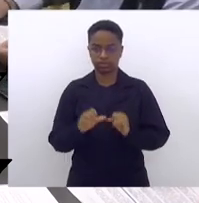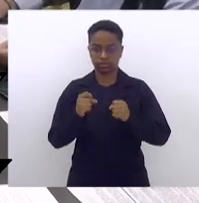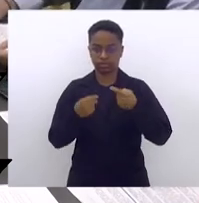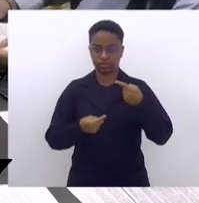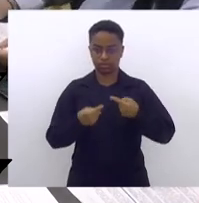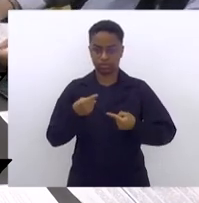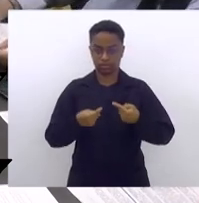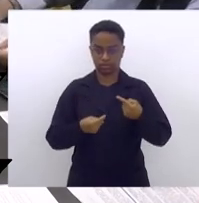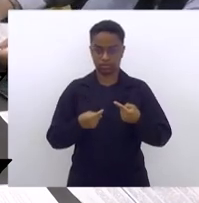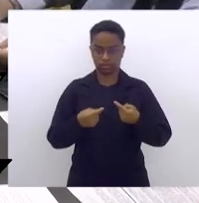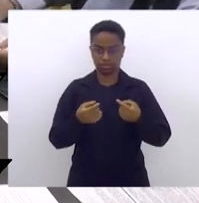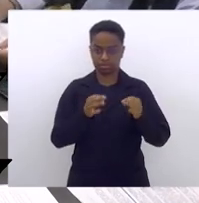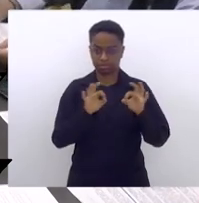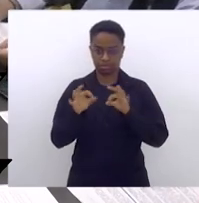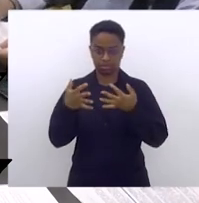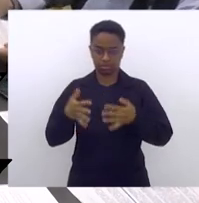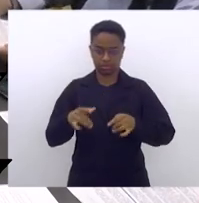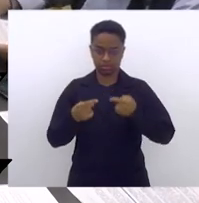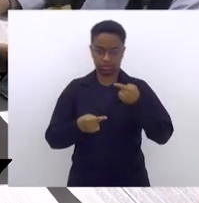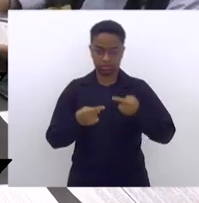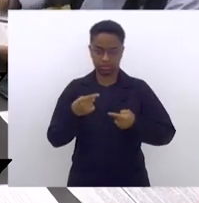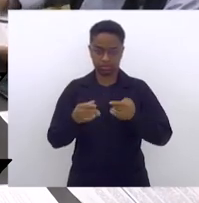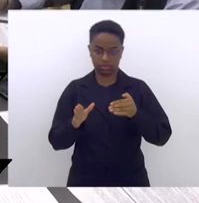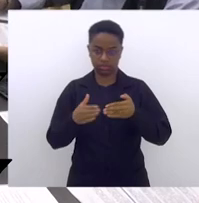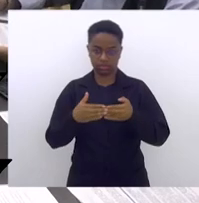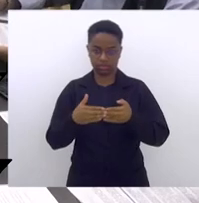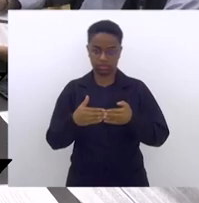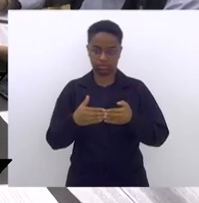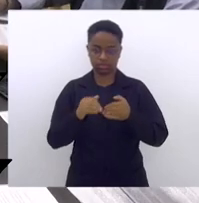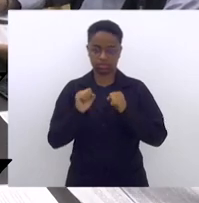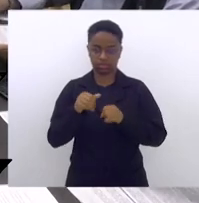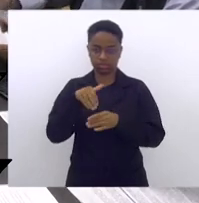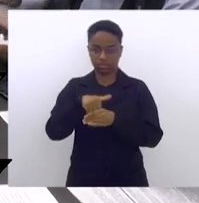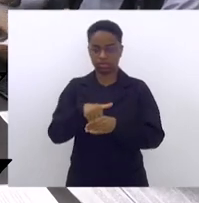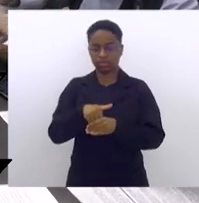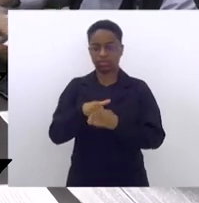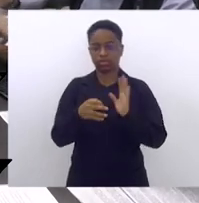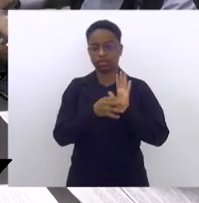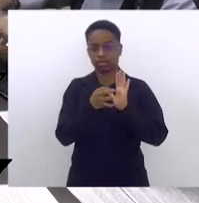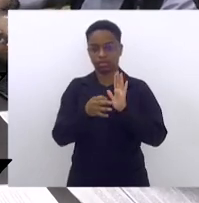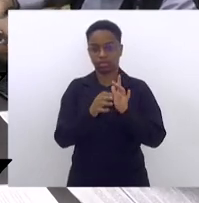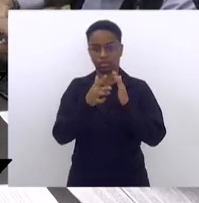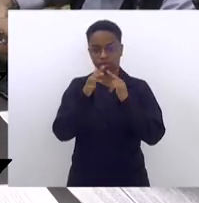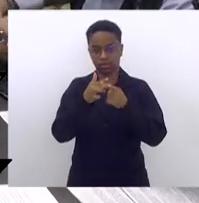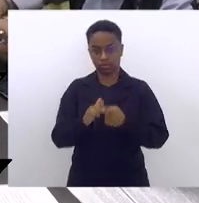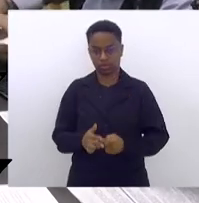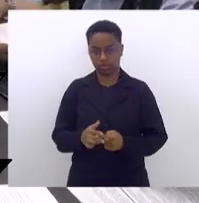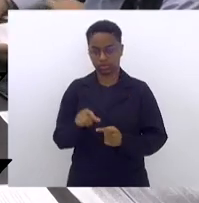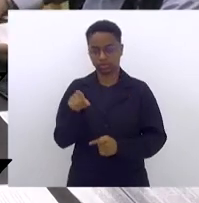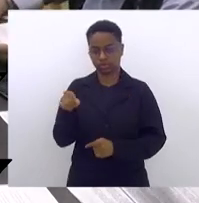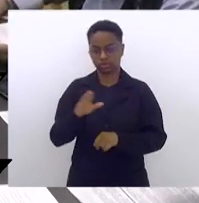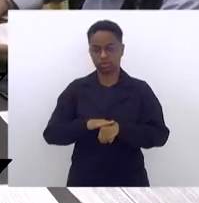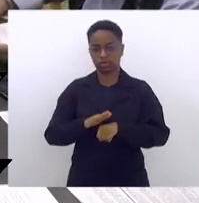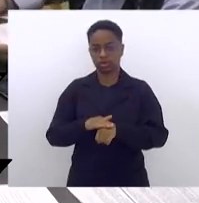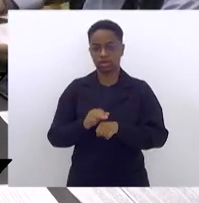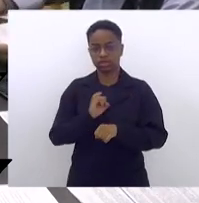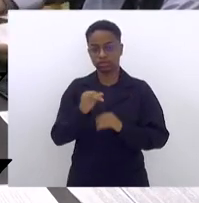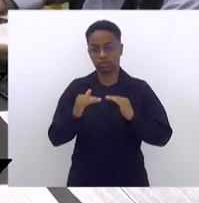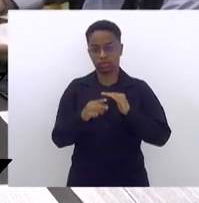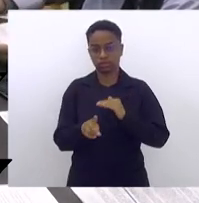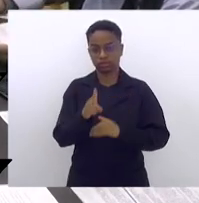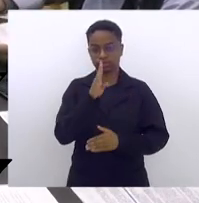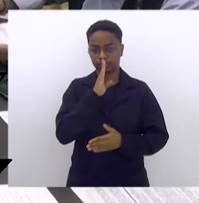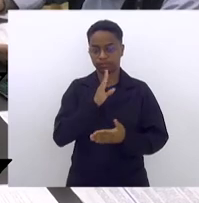discussão. Não havendo quem queira discutir, encerrada a discussão, em votação, parecer retificado pelo relator. Senhores que aprovam, permaneçam como